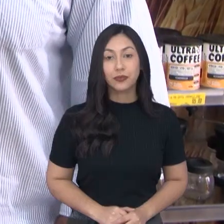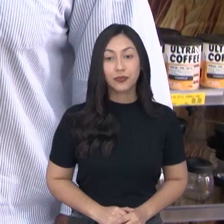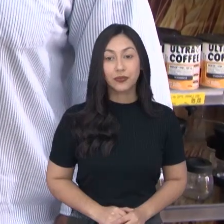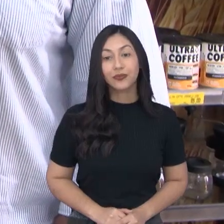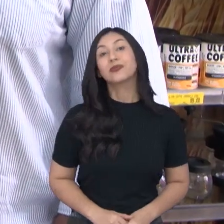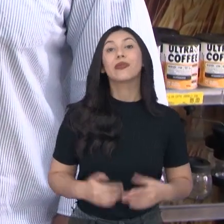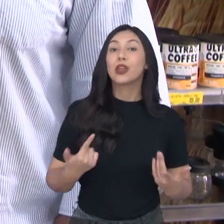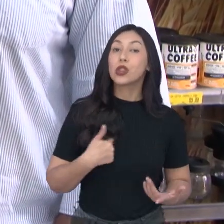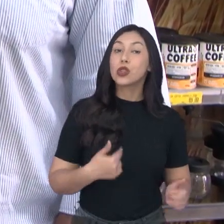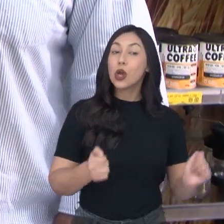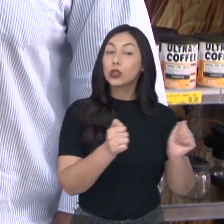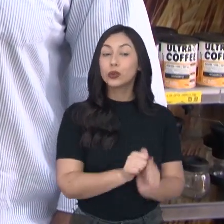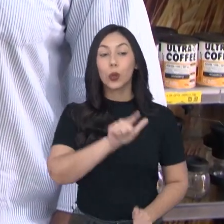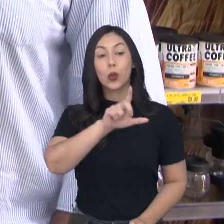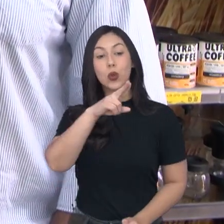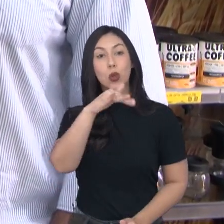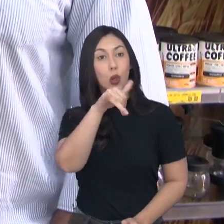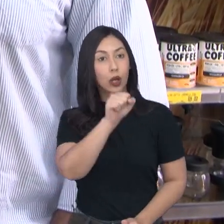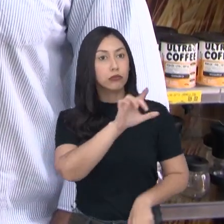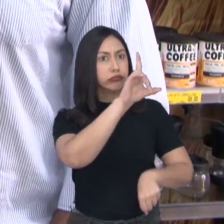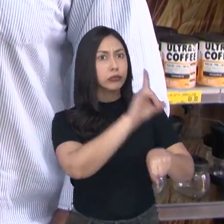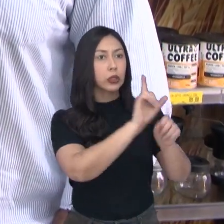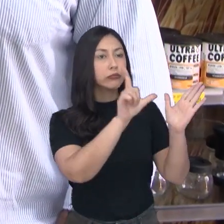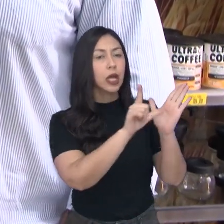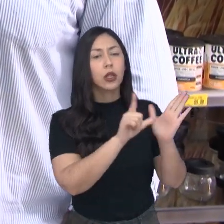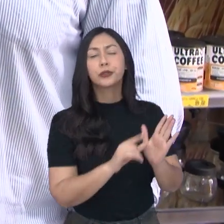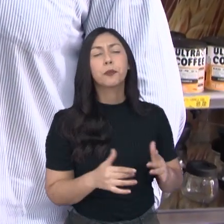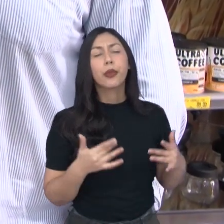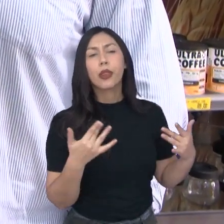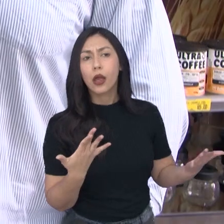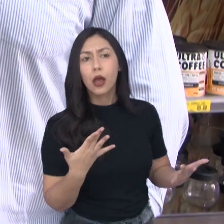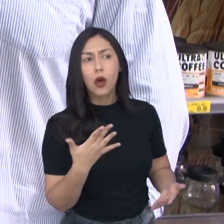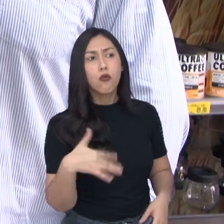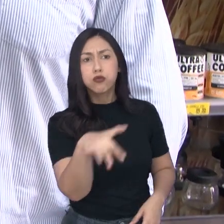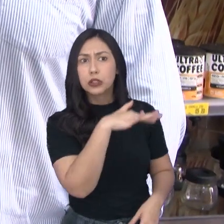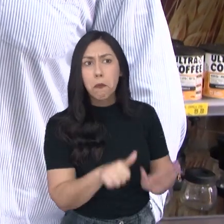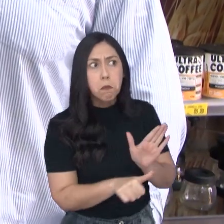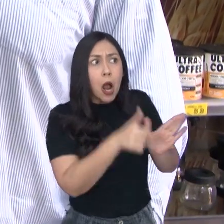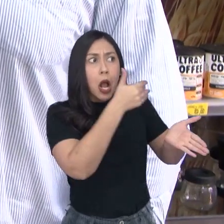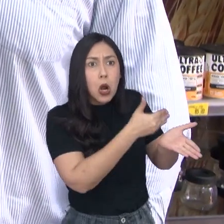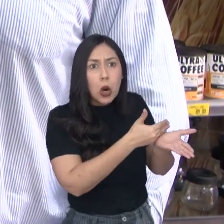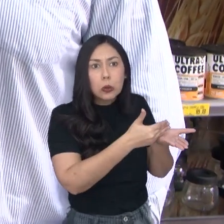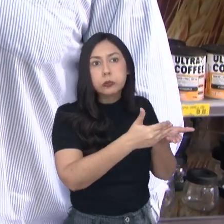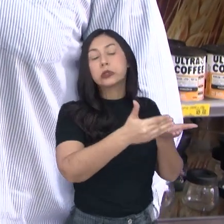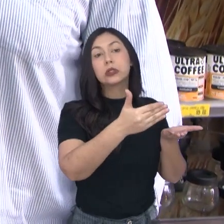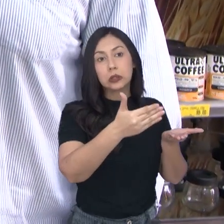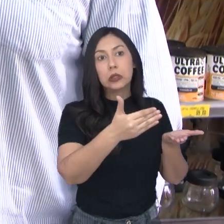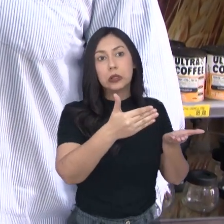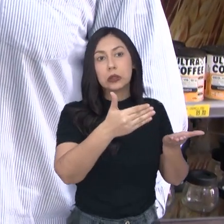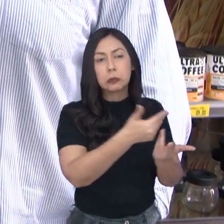Fernanda, eu tô aqui com o Lucas, que é proprietário da loja de produtos naturais. Lucas, vocês são pioneiros nessa área, né? De